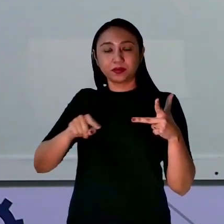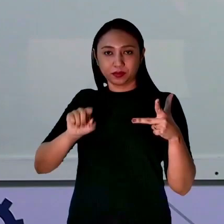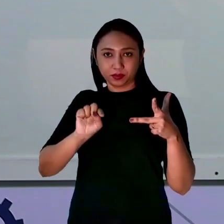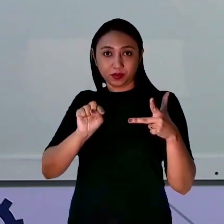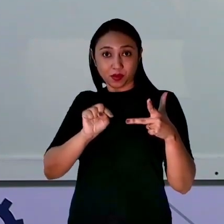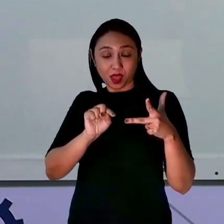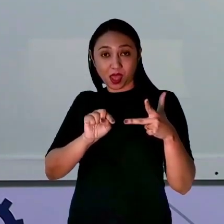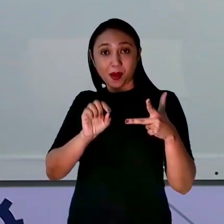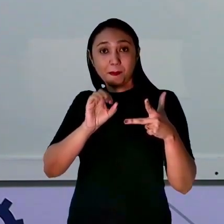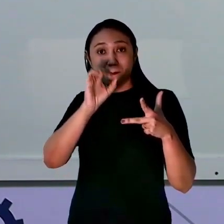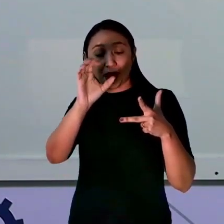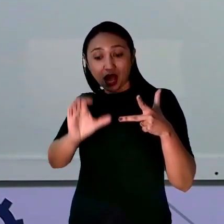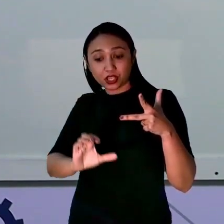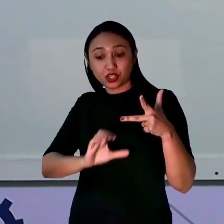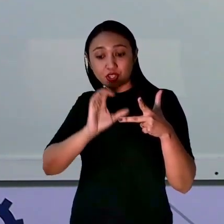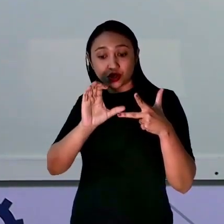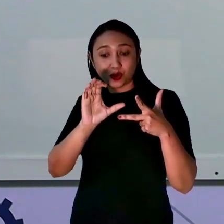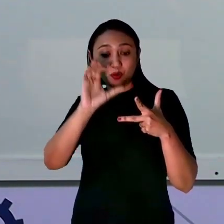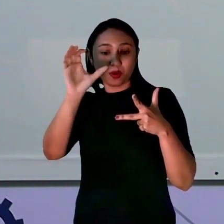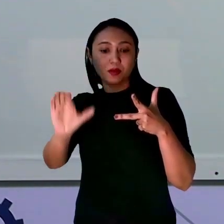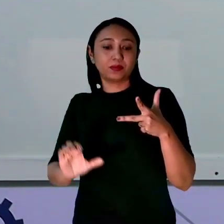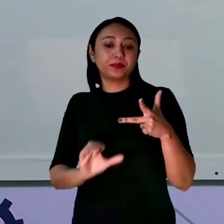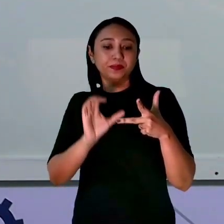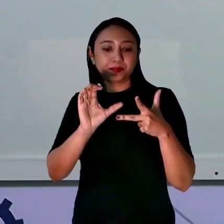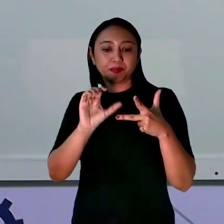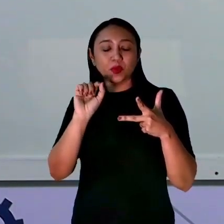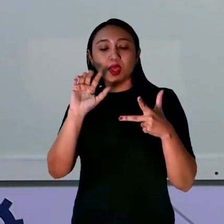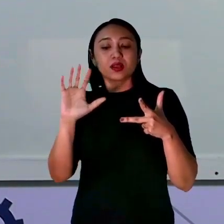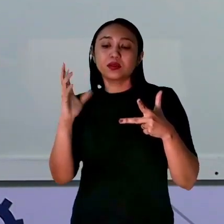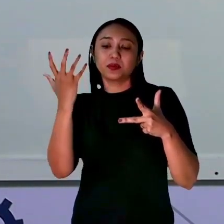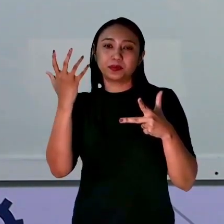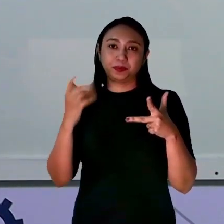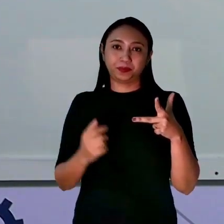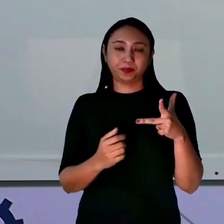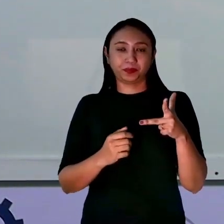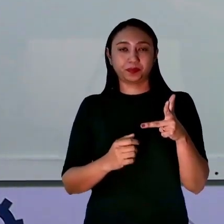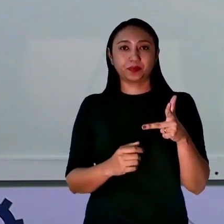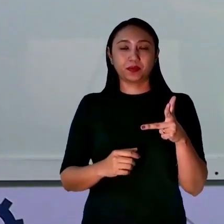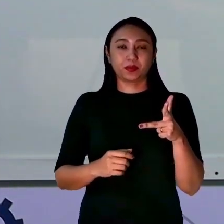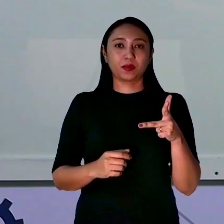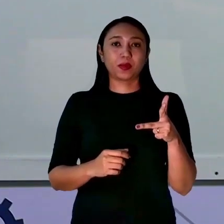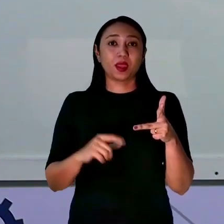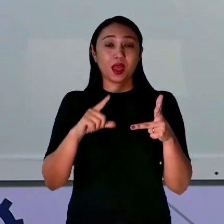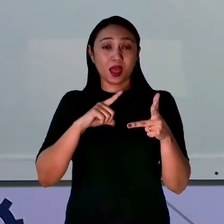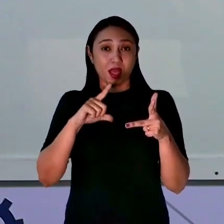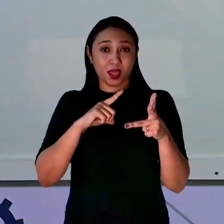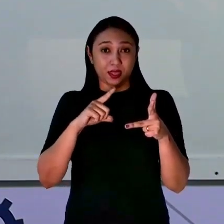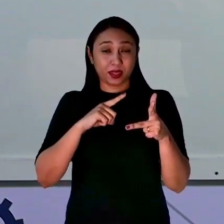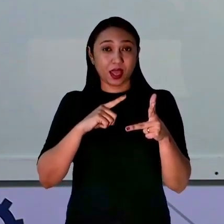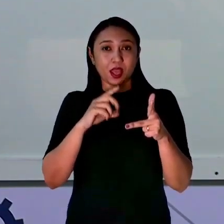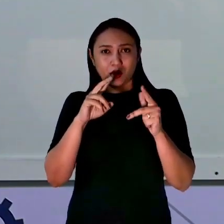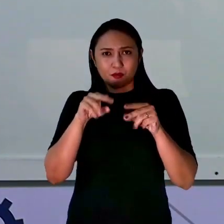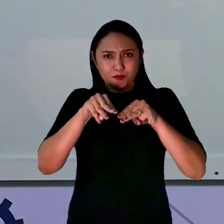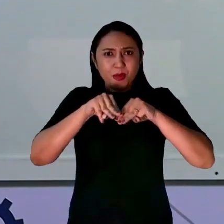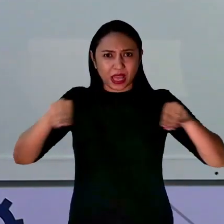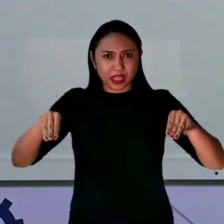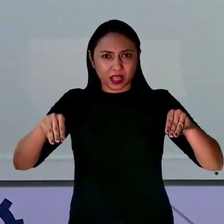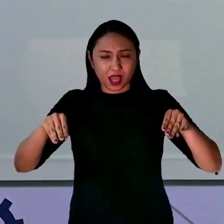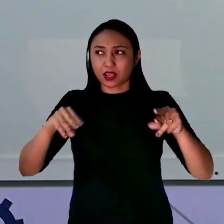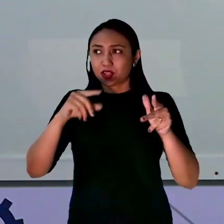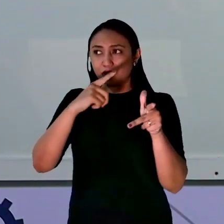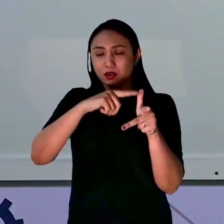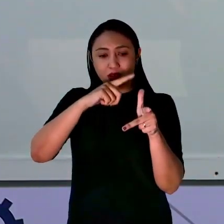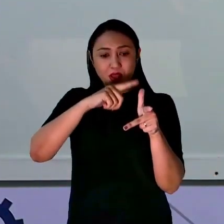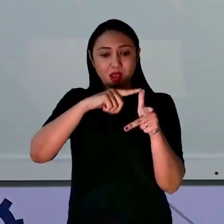Indica que a partícula vai fazer isso. Então, o que eu falei para os senhores? Que, nesse caso, a força magnética,